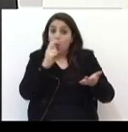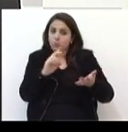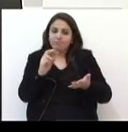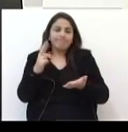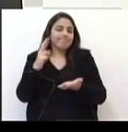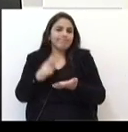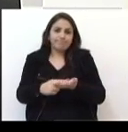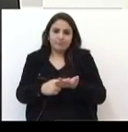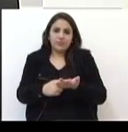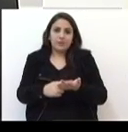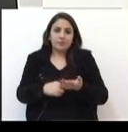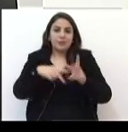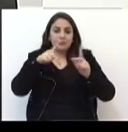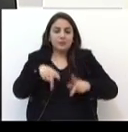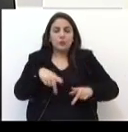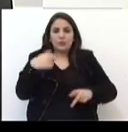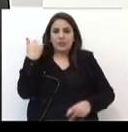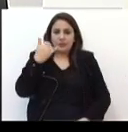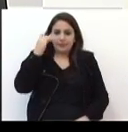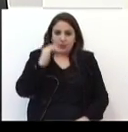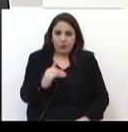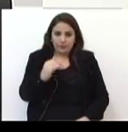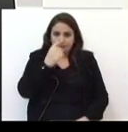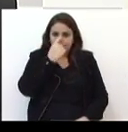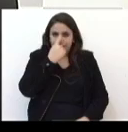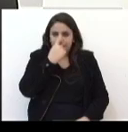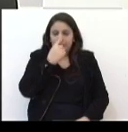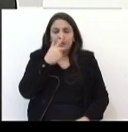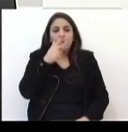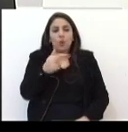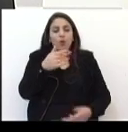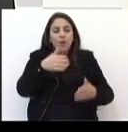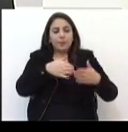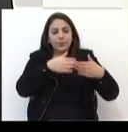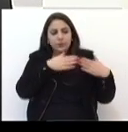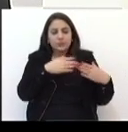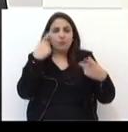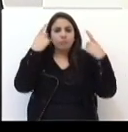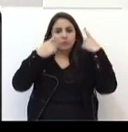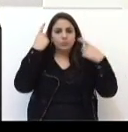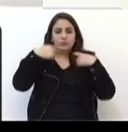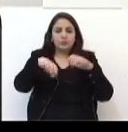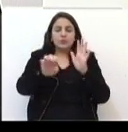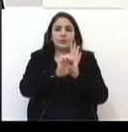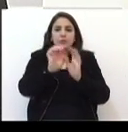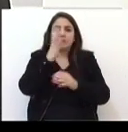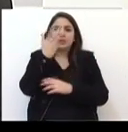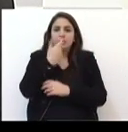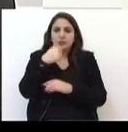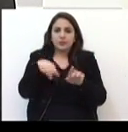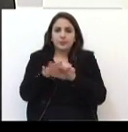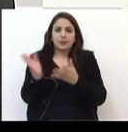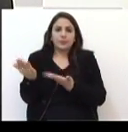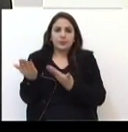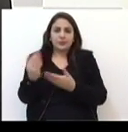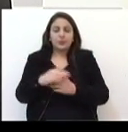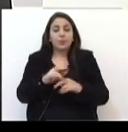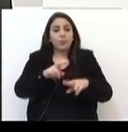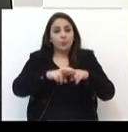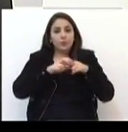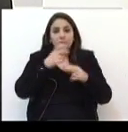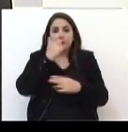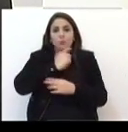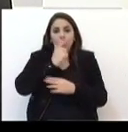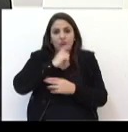regulares para esses menores, conforme há essa proteção e essa preocupação do Estatuto da Criança e do Adolescente. Eu acho